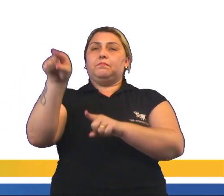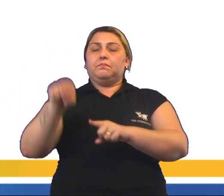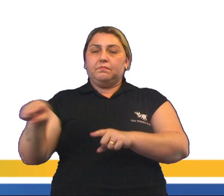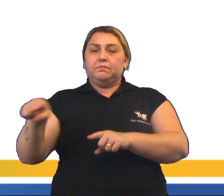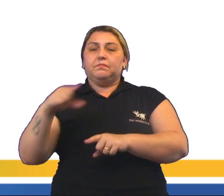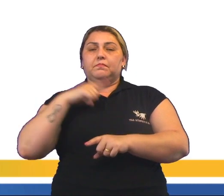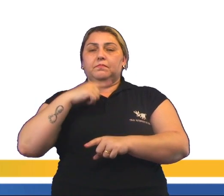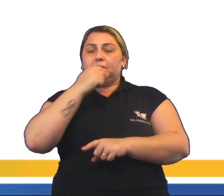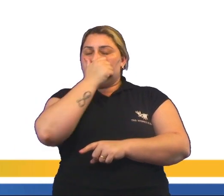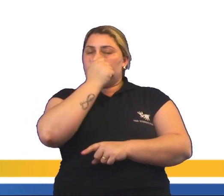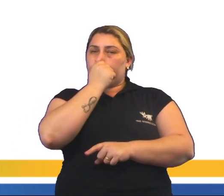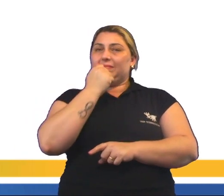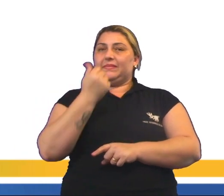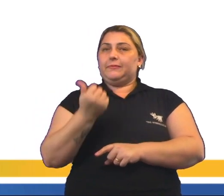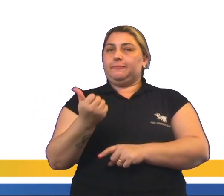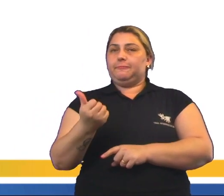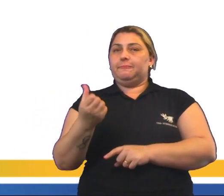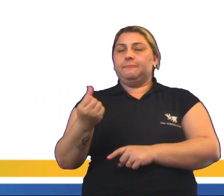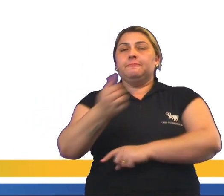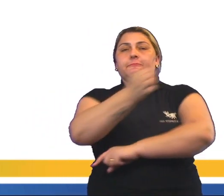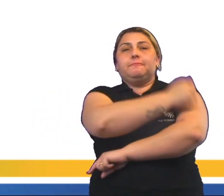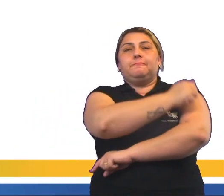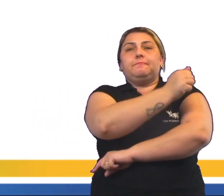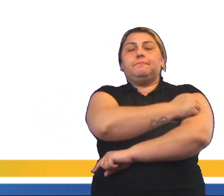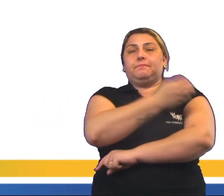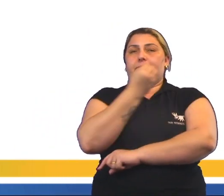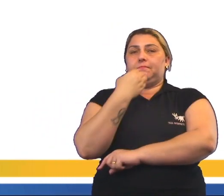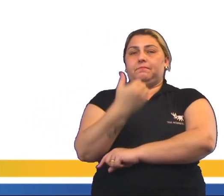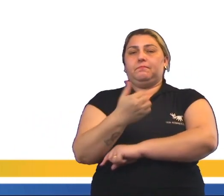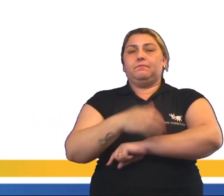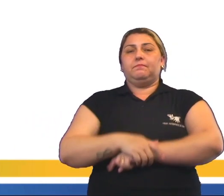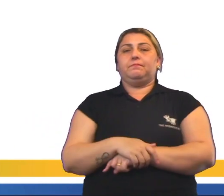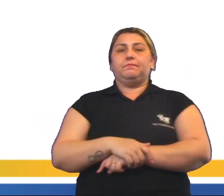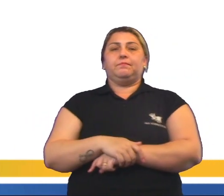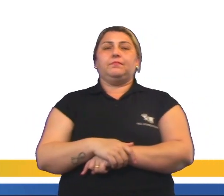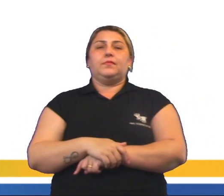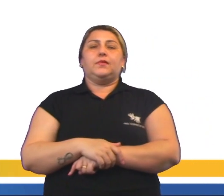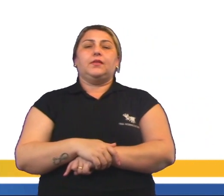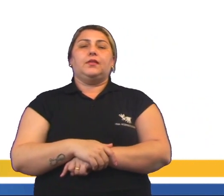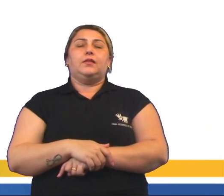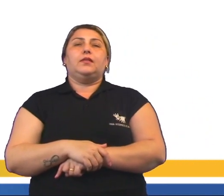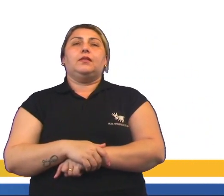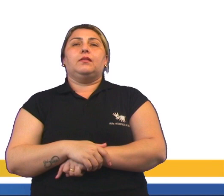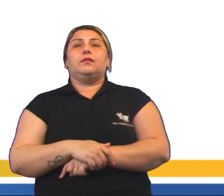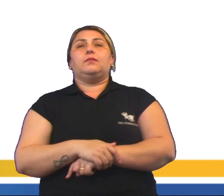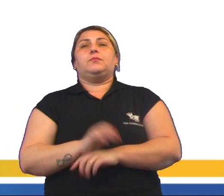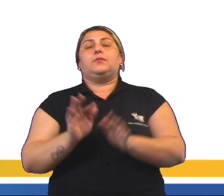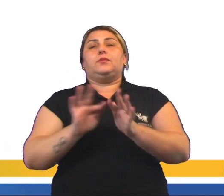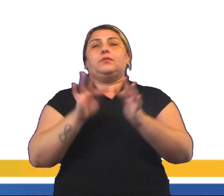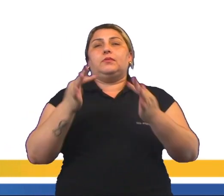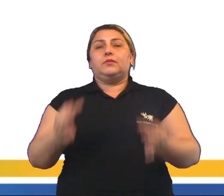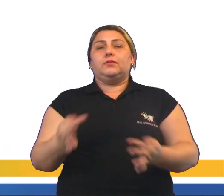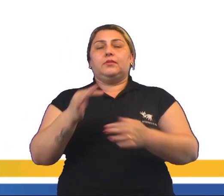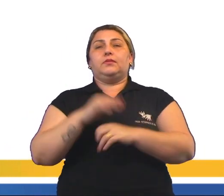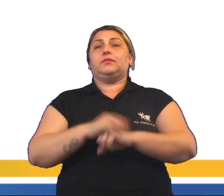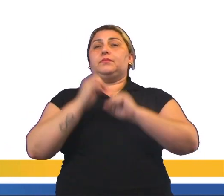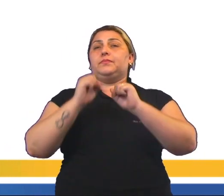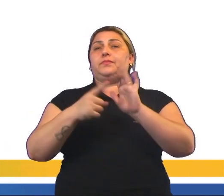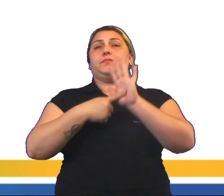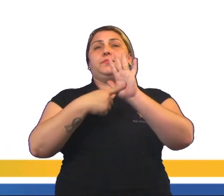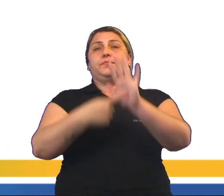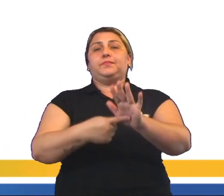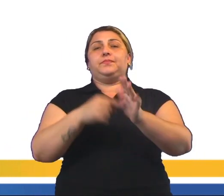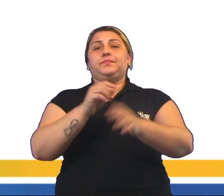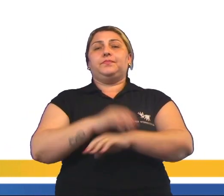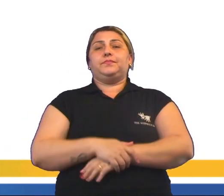Sendo assim, nós vamos ter aí 16 alunos, tudo bem? Então, é uma parte simples, que a gente pode mostrar